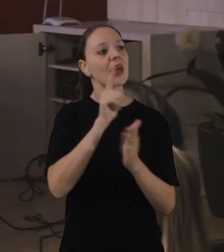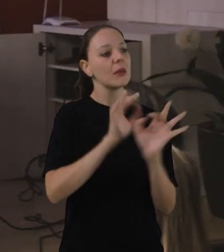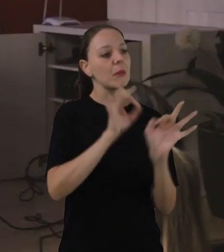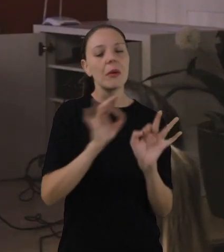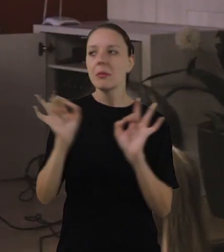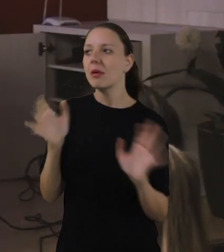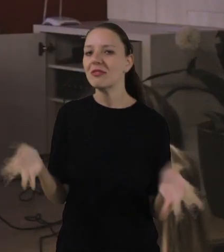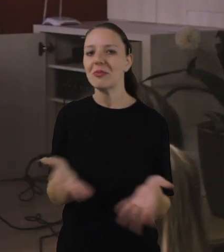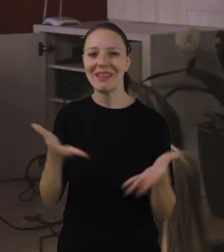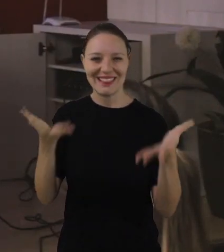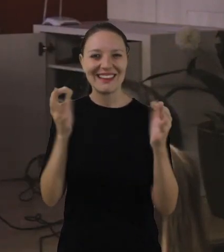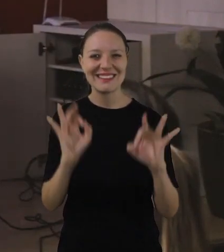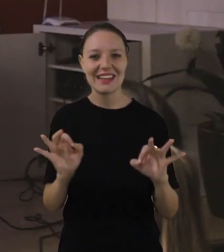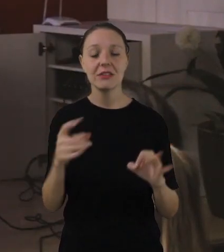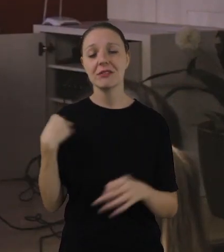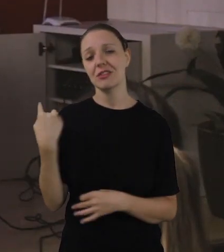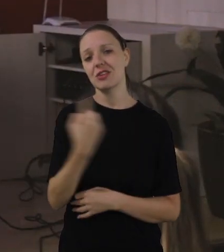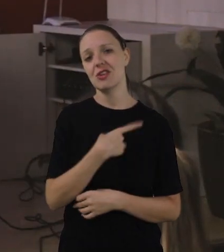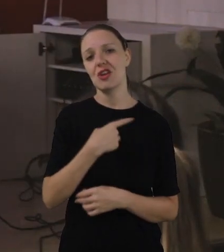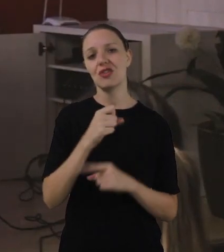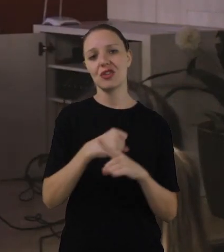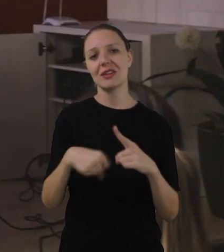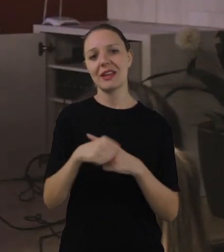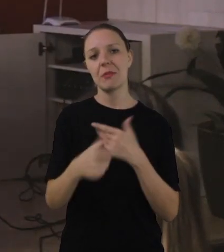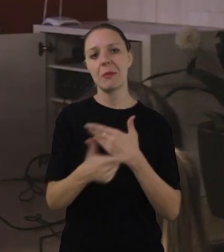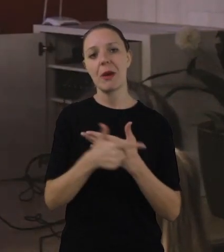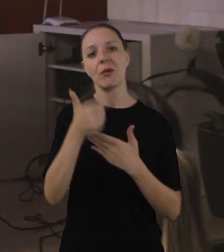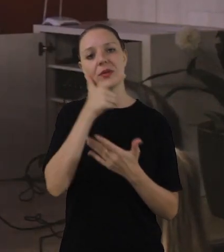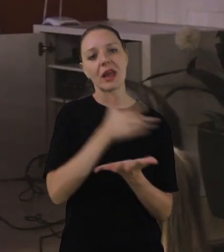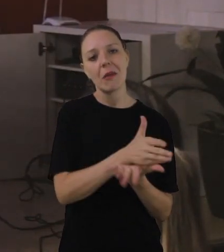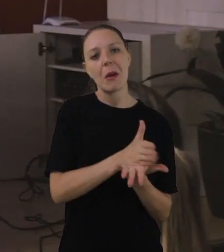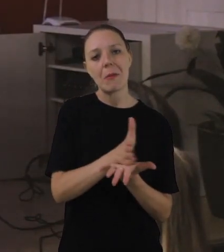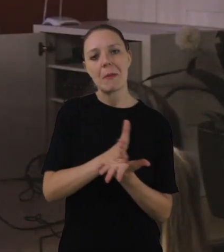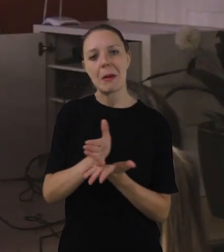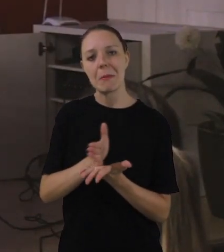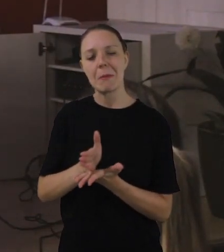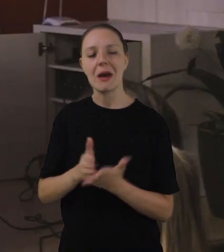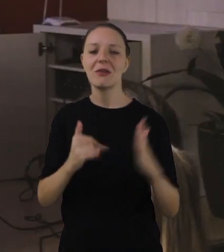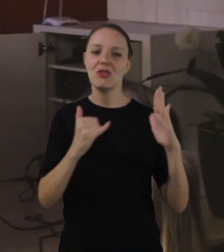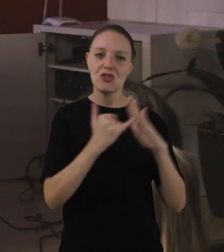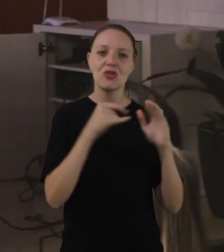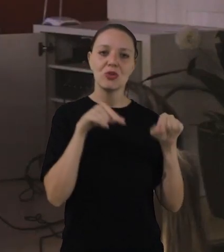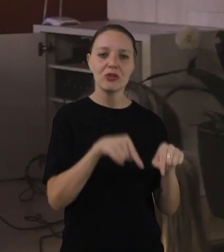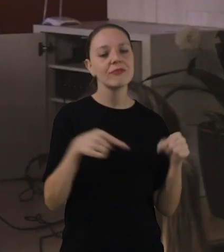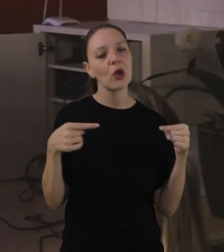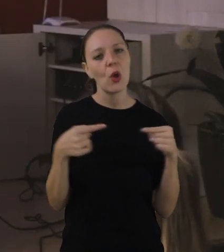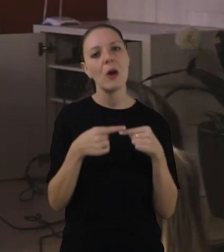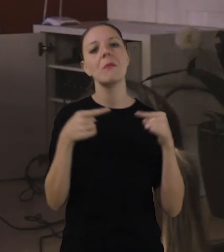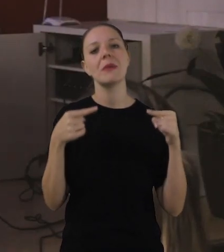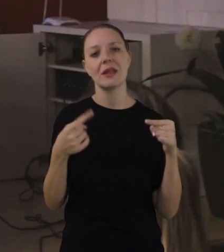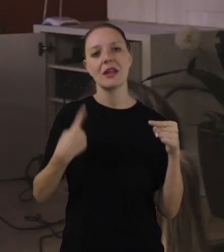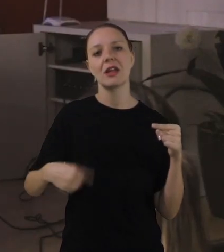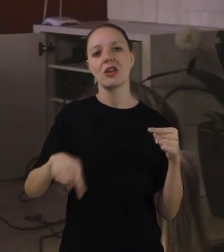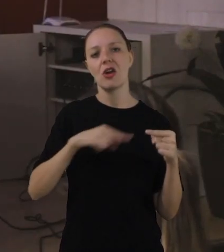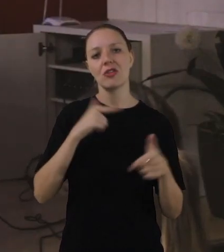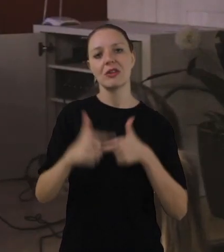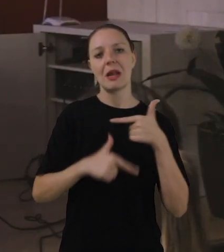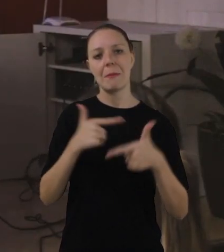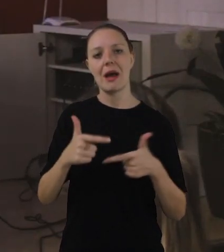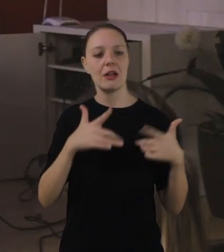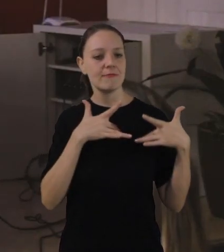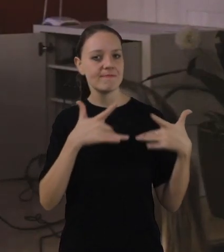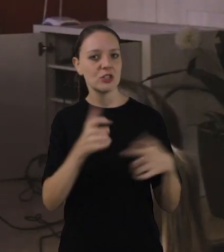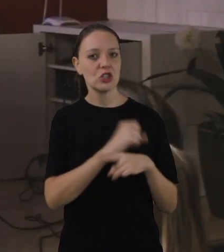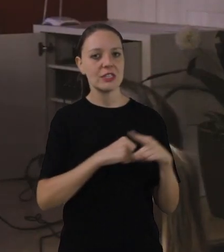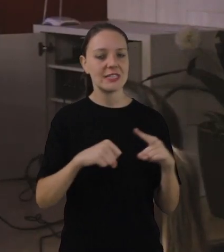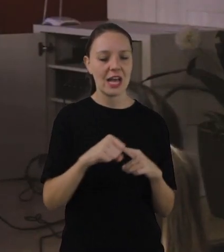forma, a gente cumpre o nosso papel social ampliado. Então, o Instituto Master vem para isso também, para fortalecer a nossa atuação social.